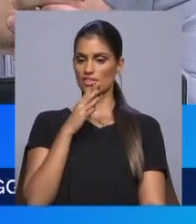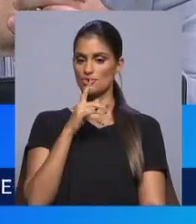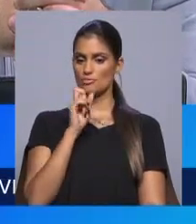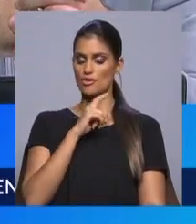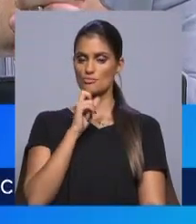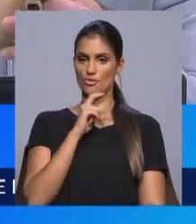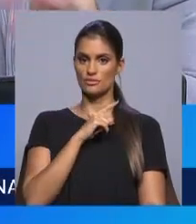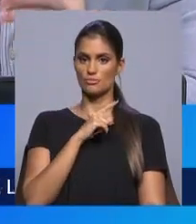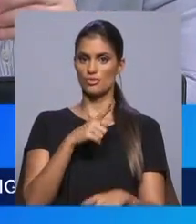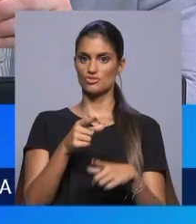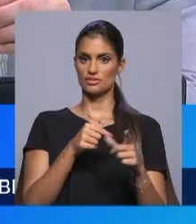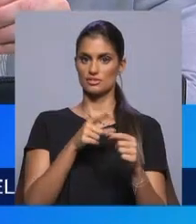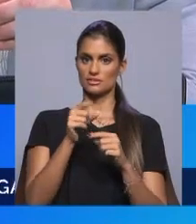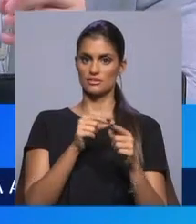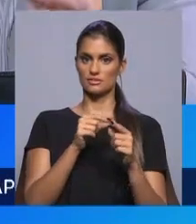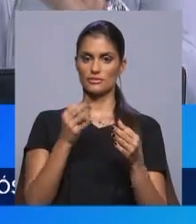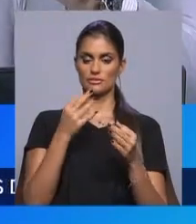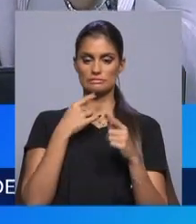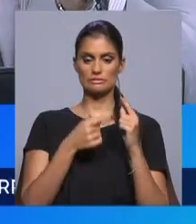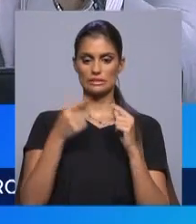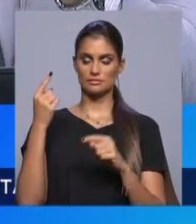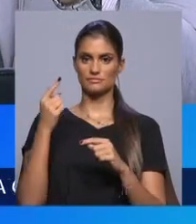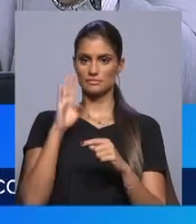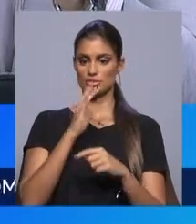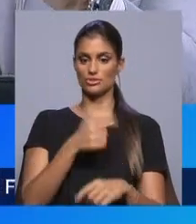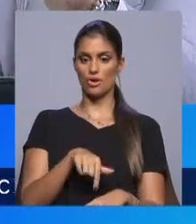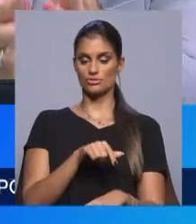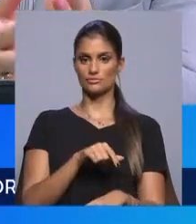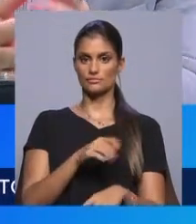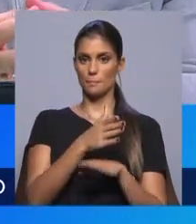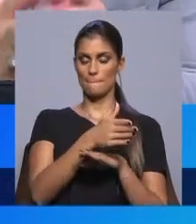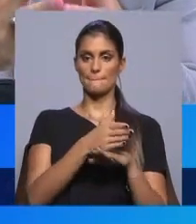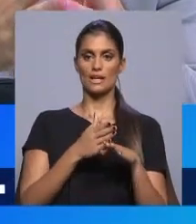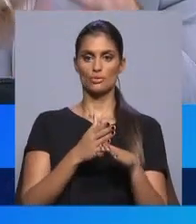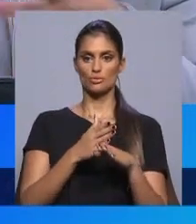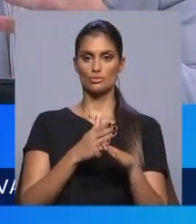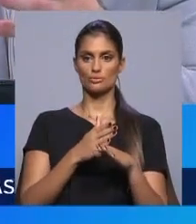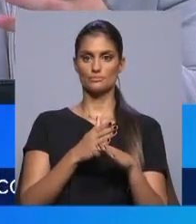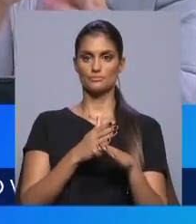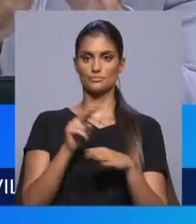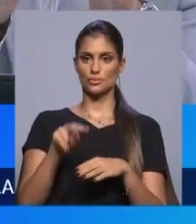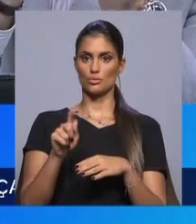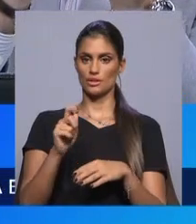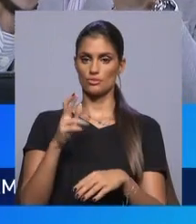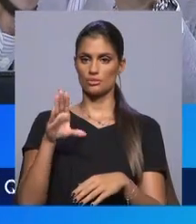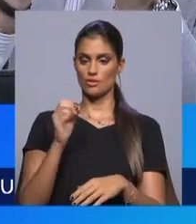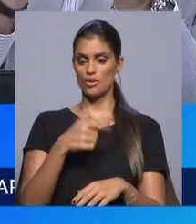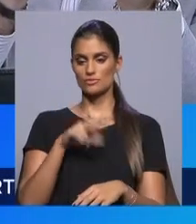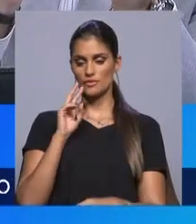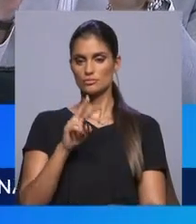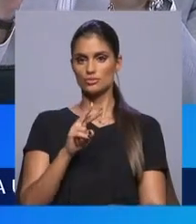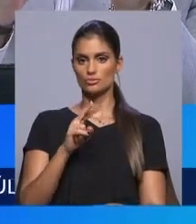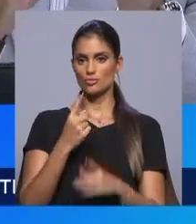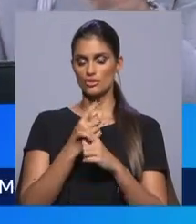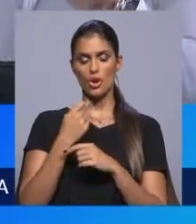então, perante uma estrela realmente estranha. Se nós cortarmos ao meio um neutrão, nós vemos que ele é constituído por